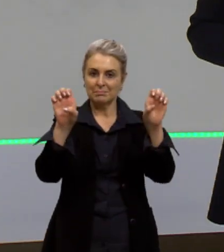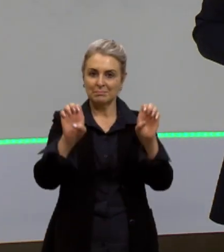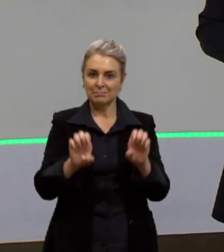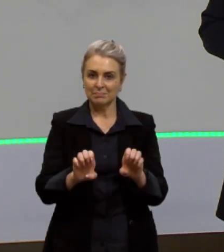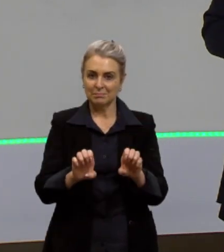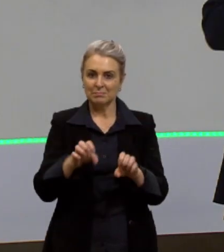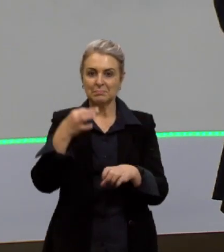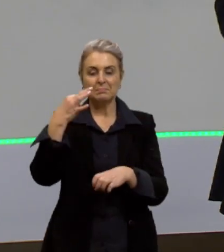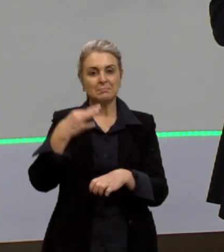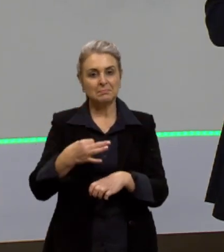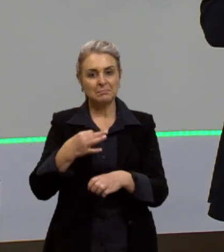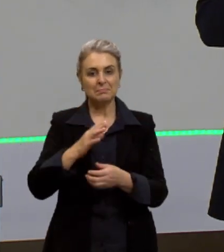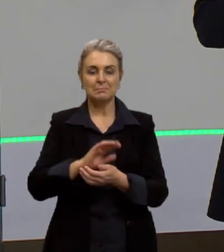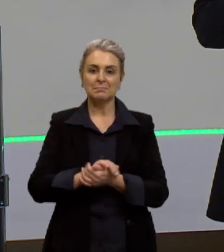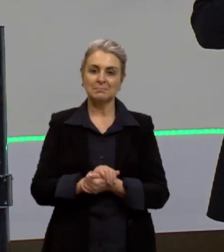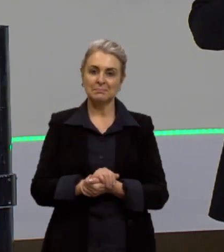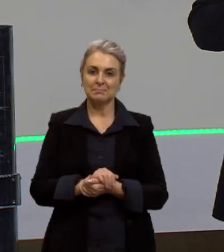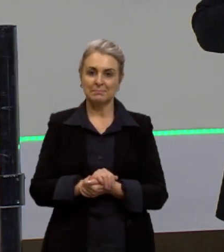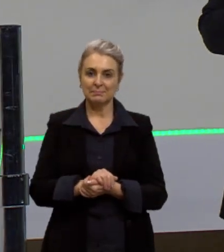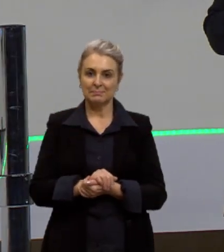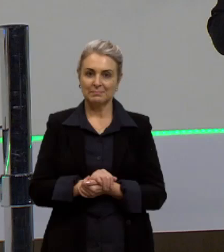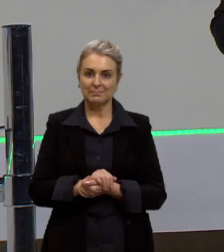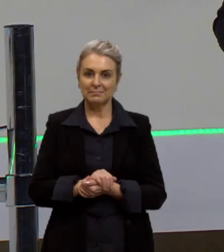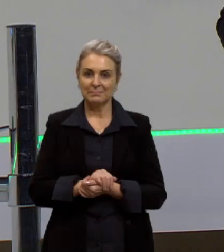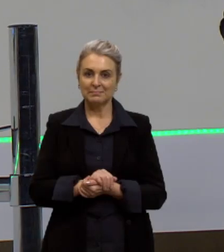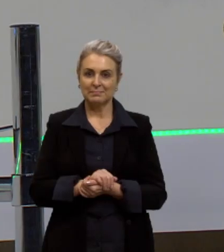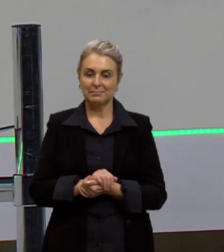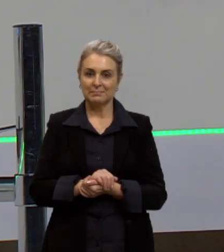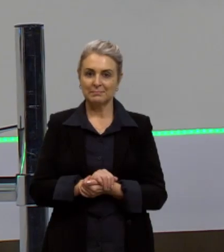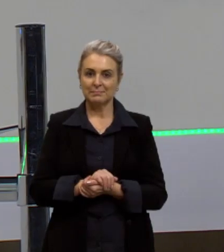certo? Vamos lá.